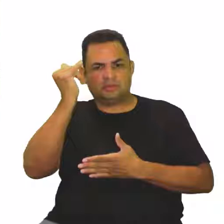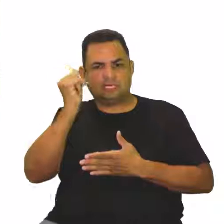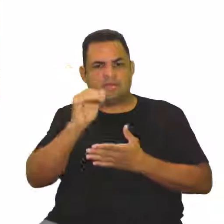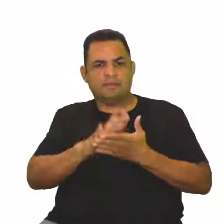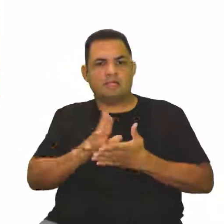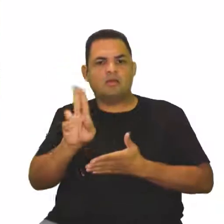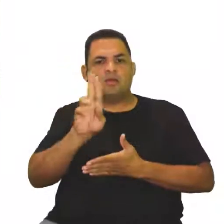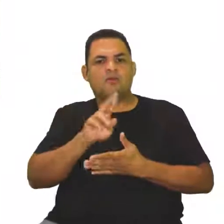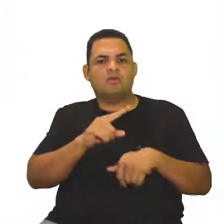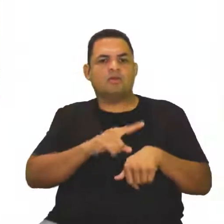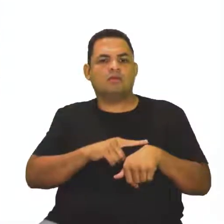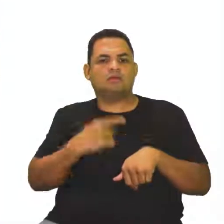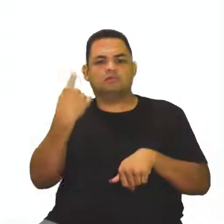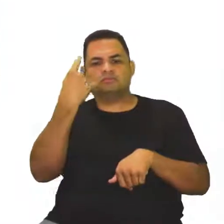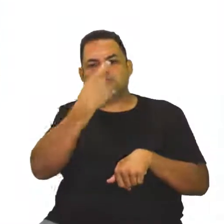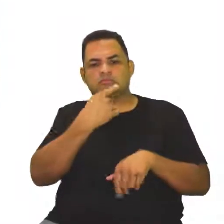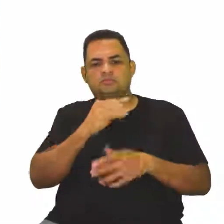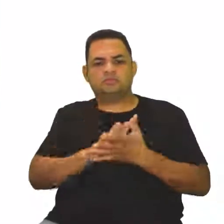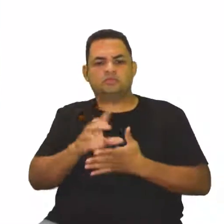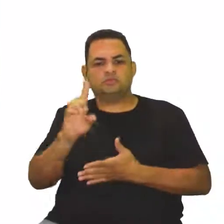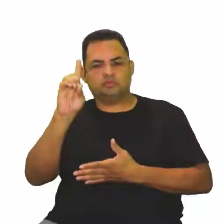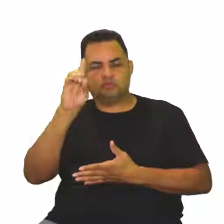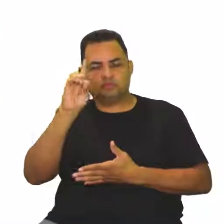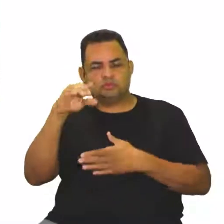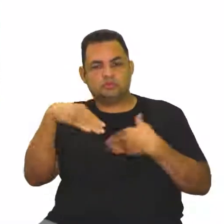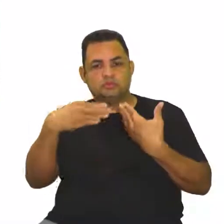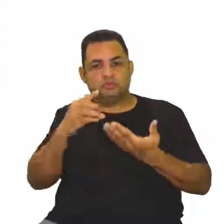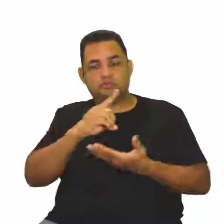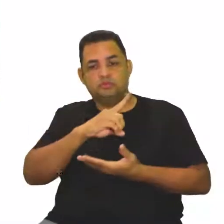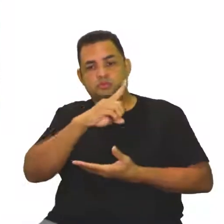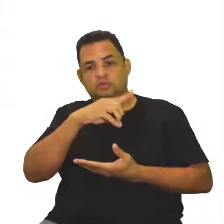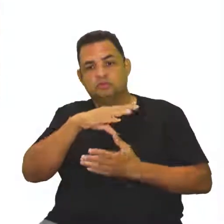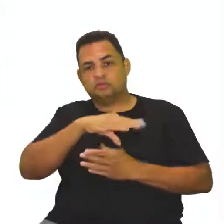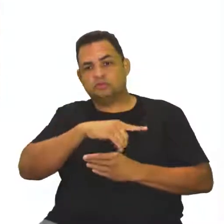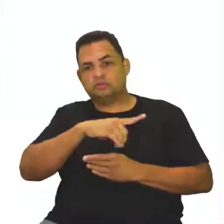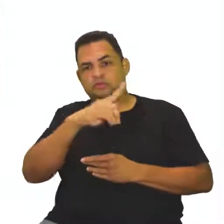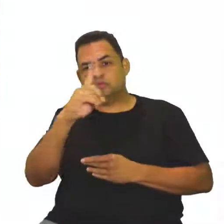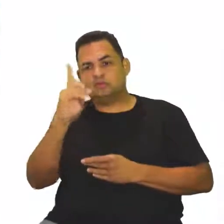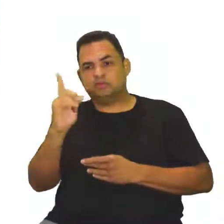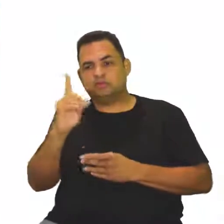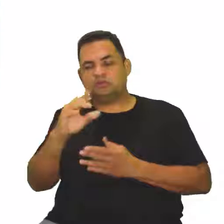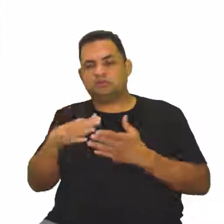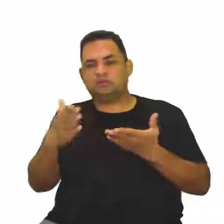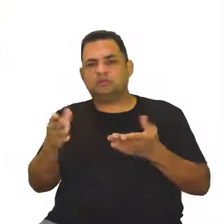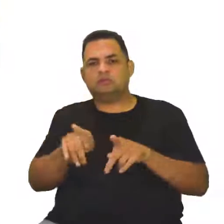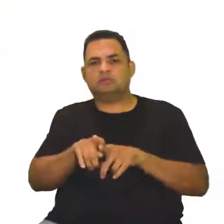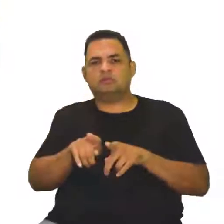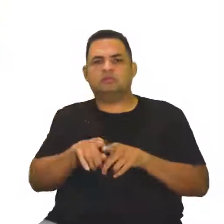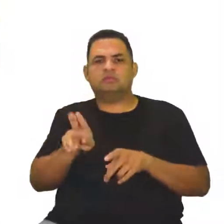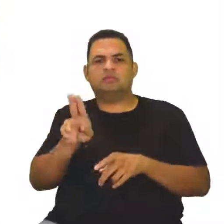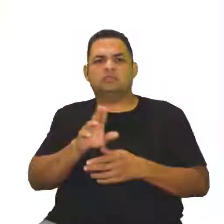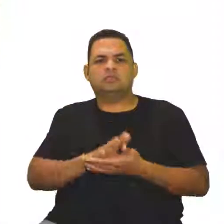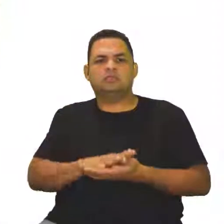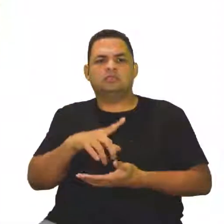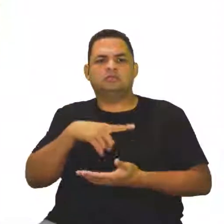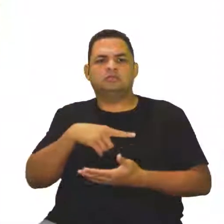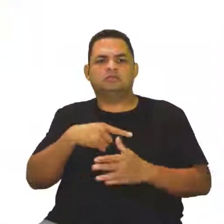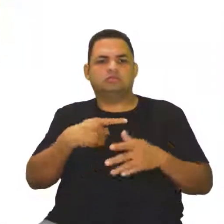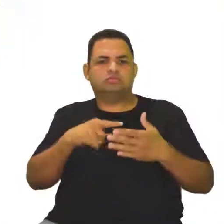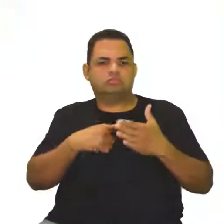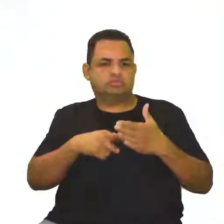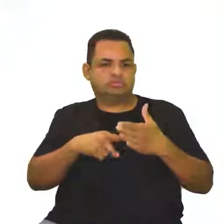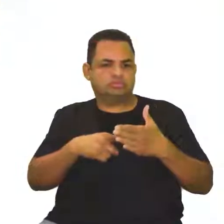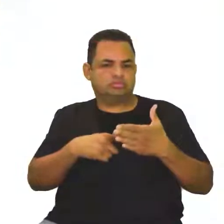você utiliza esse equipamento por dia, você pode calcular aí o consumo de energia, tá bom? Nós temos aqui